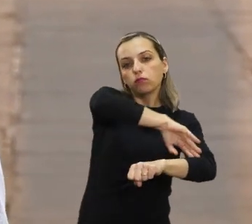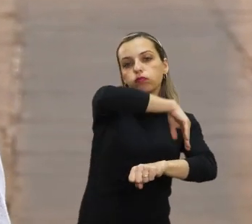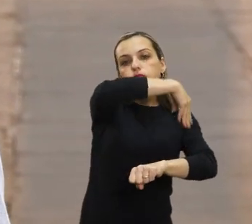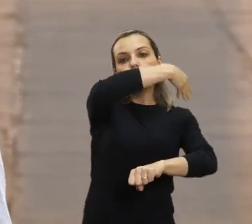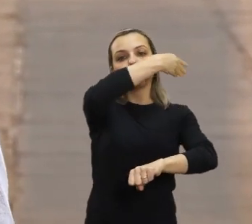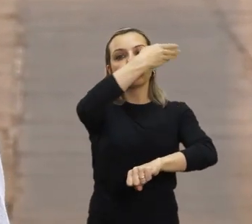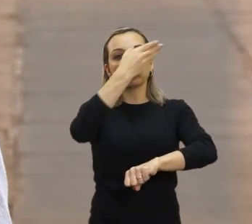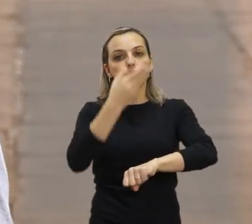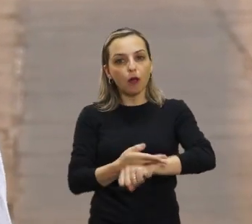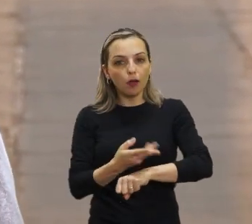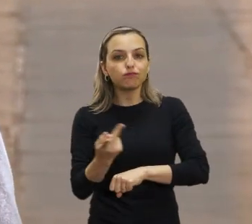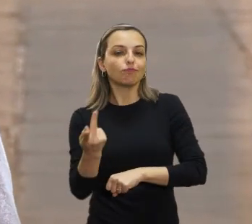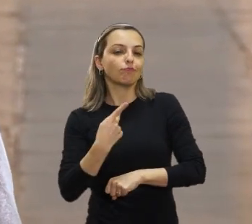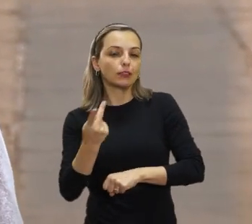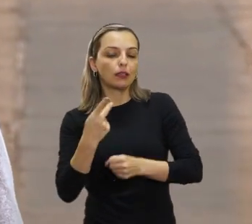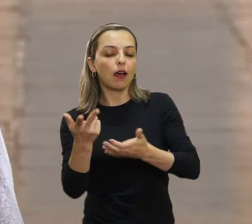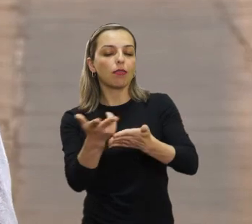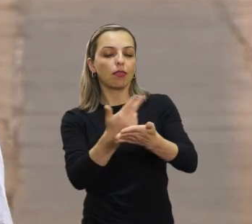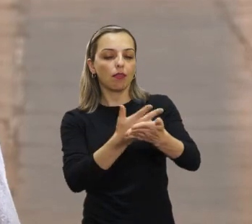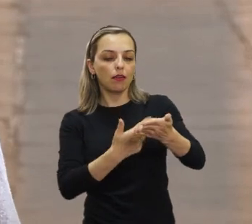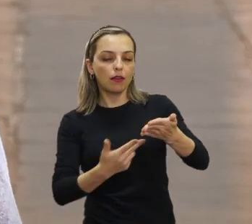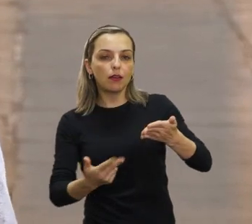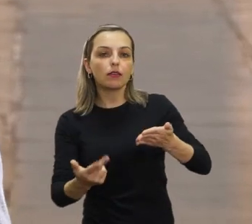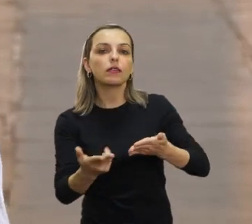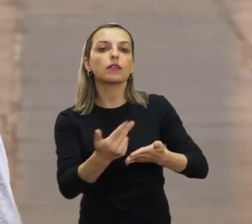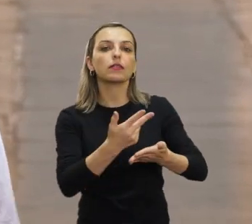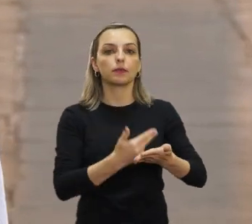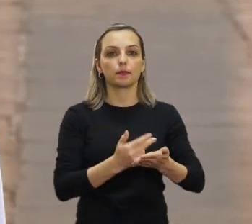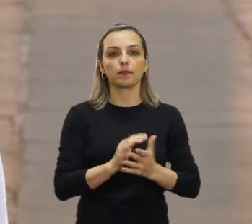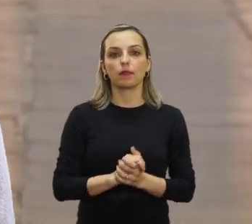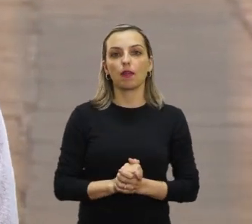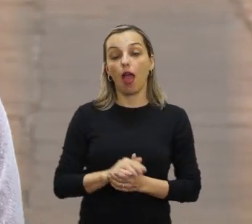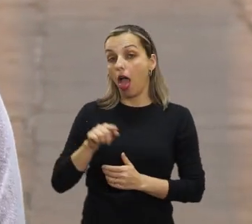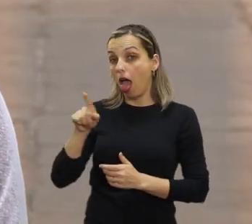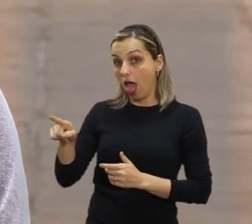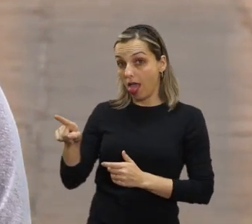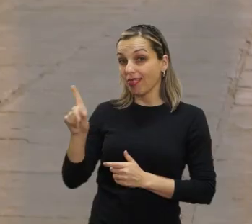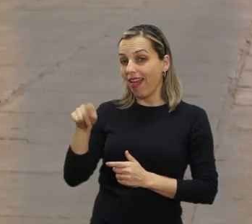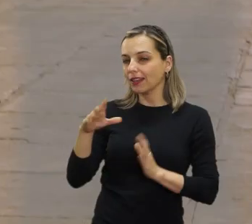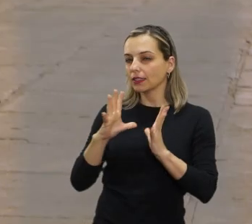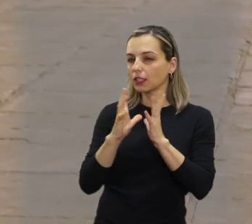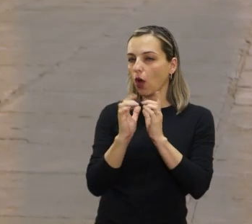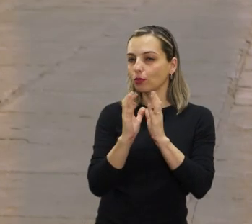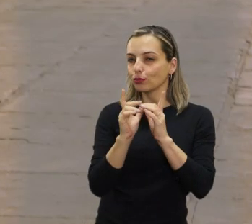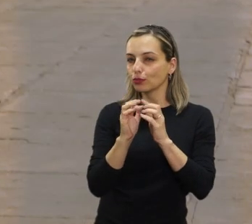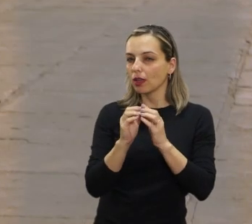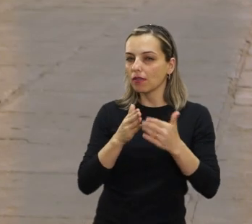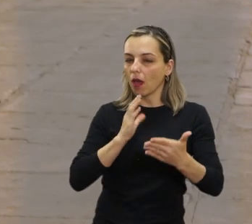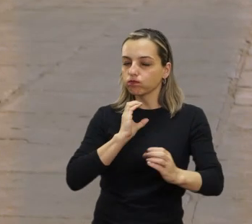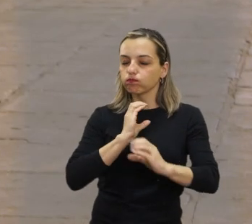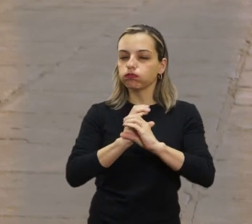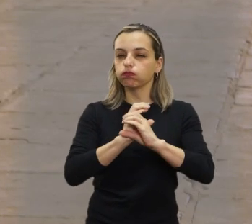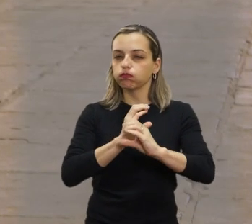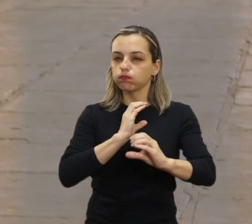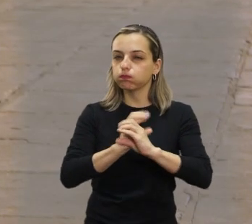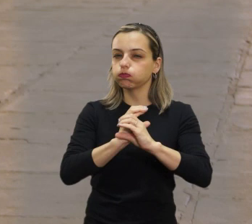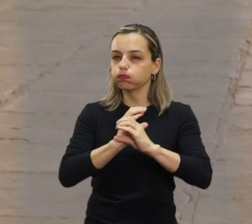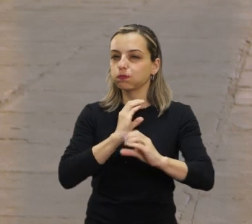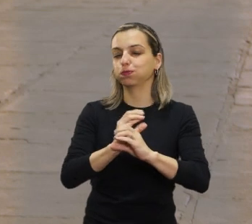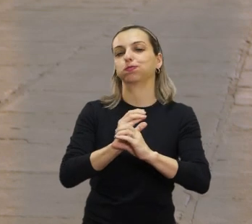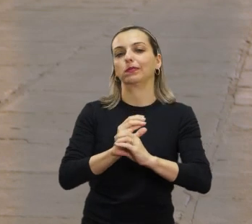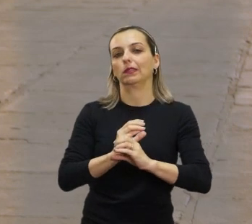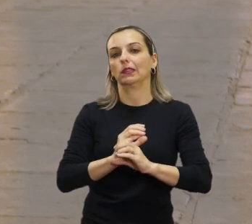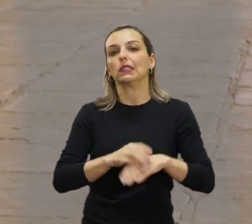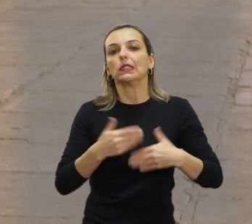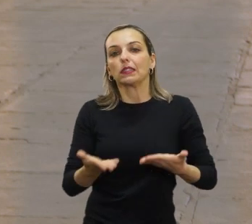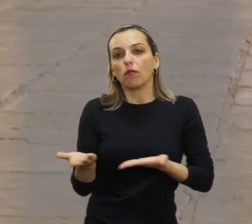ficava... Uma boa parte dos nossos momentos juntos eram através de desenho. A Marina é autista, assim, ela tem uma dificuldade na comunicação,